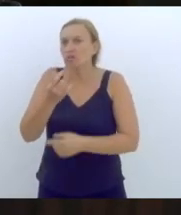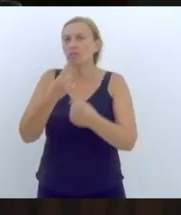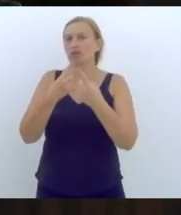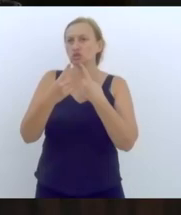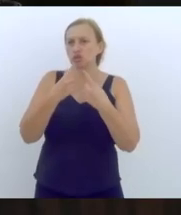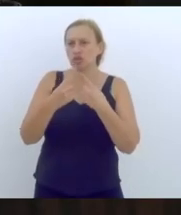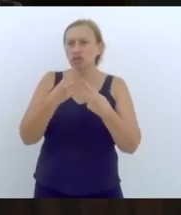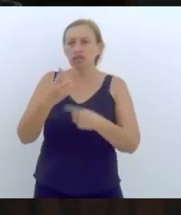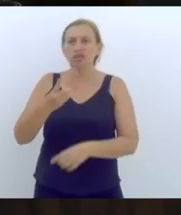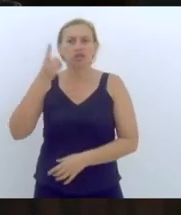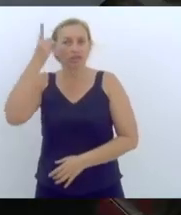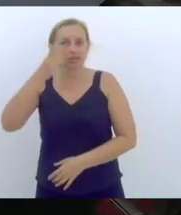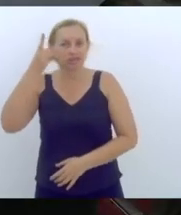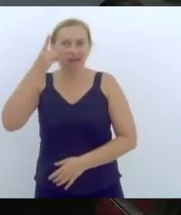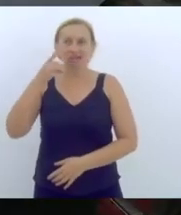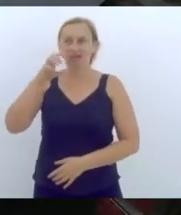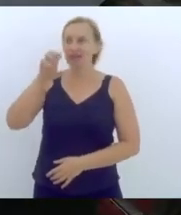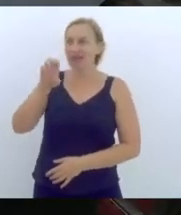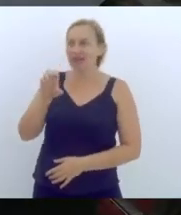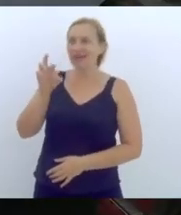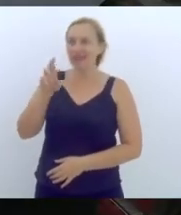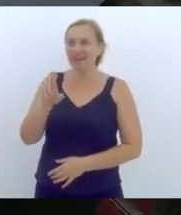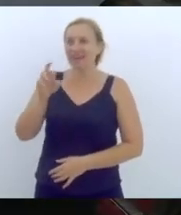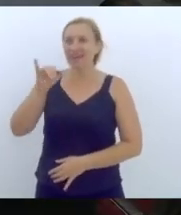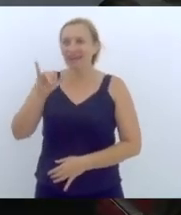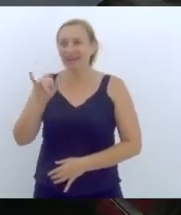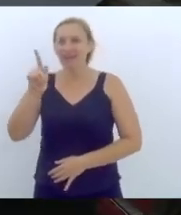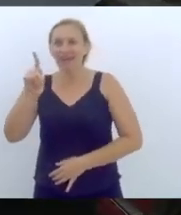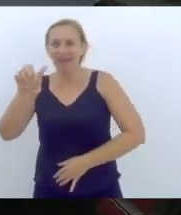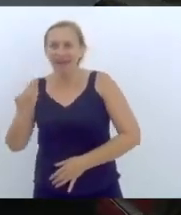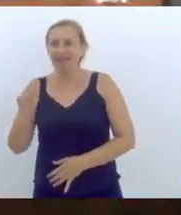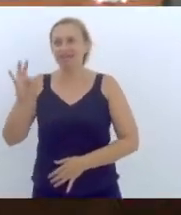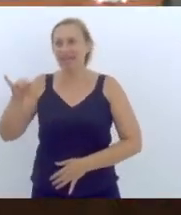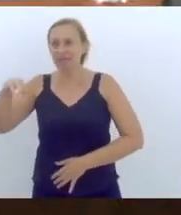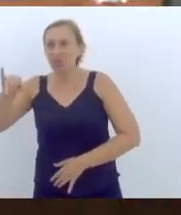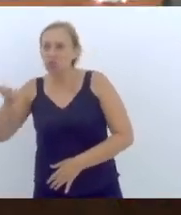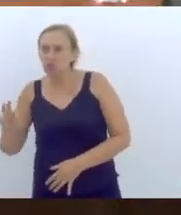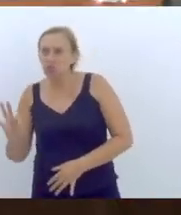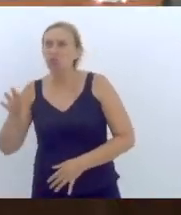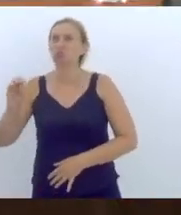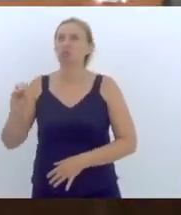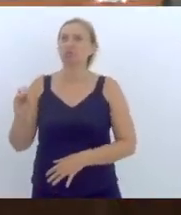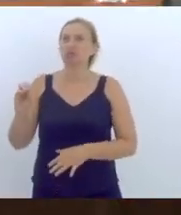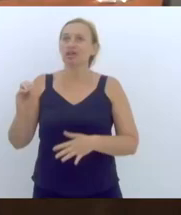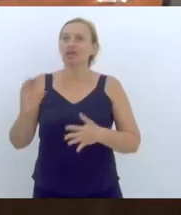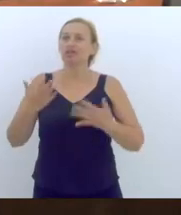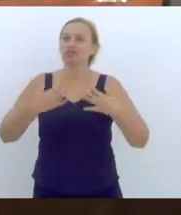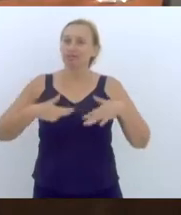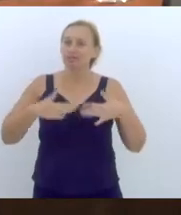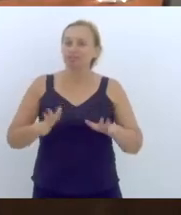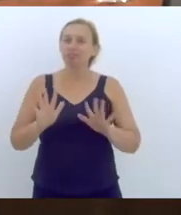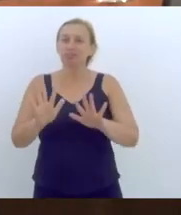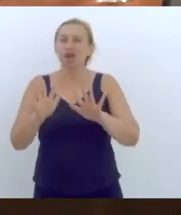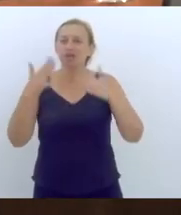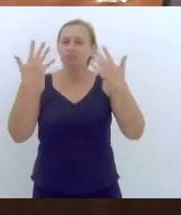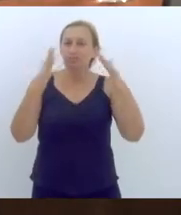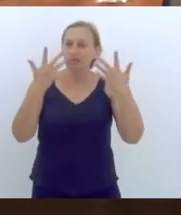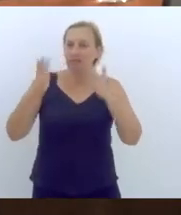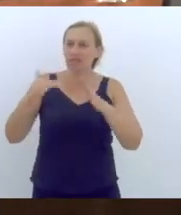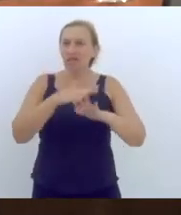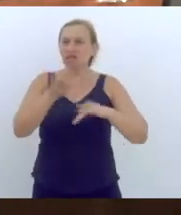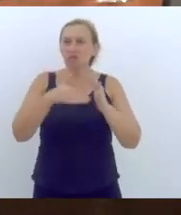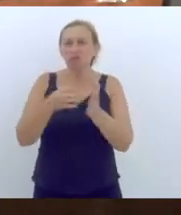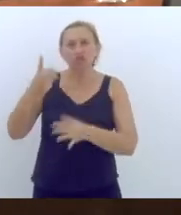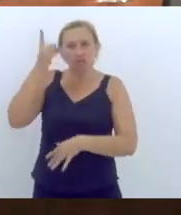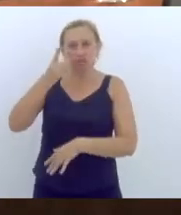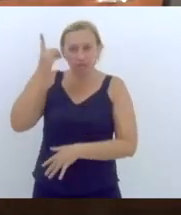deputada Élica Takemoto. Eu queria saudar a iniciativa do deputado Fábio Silva e também agora